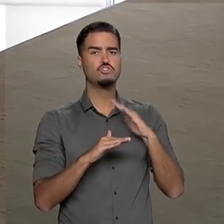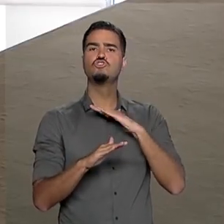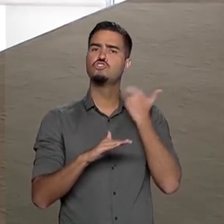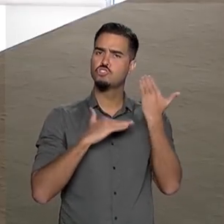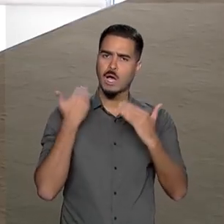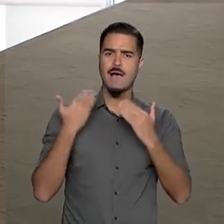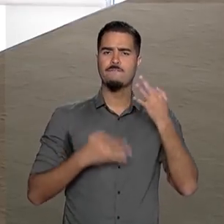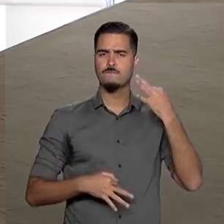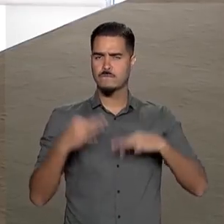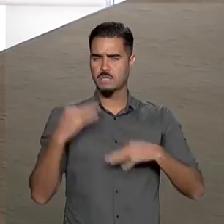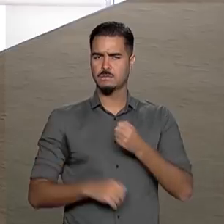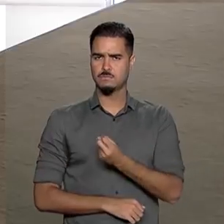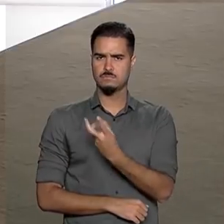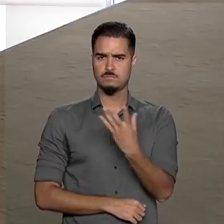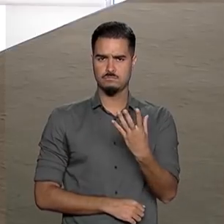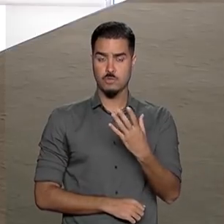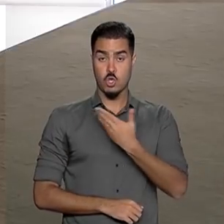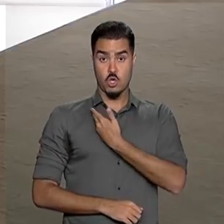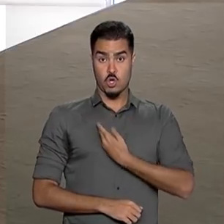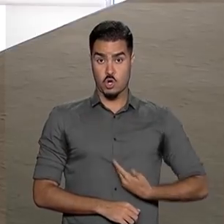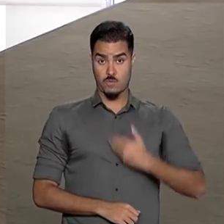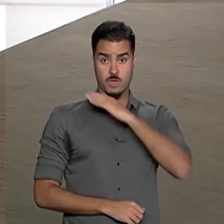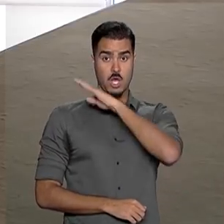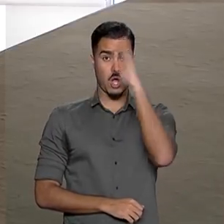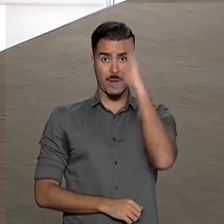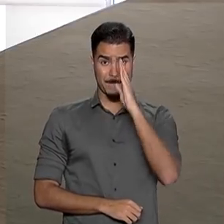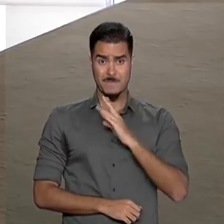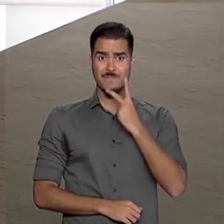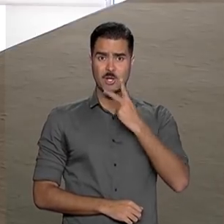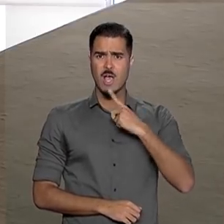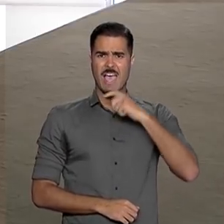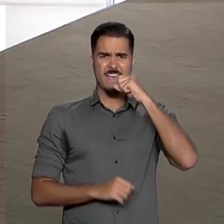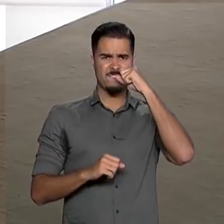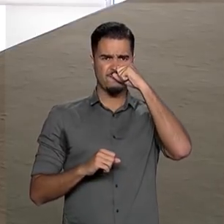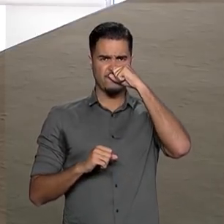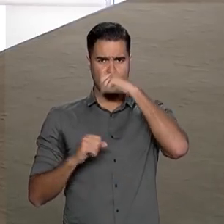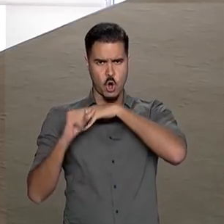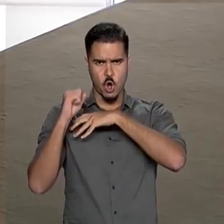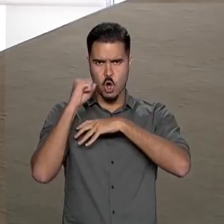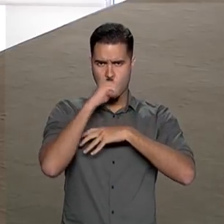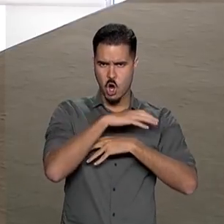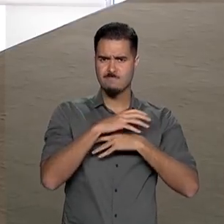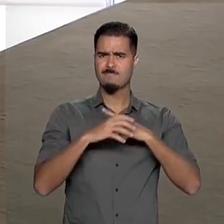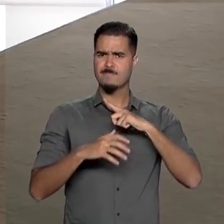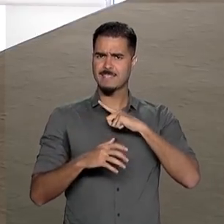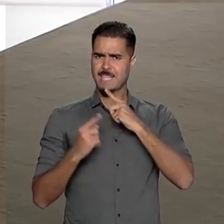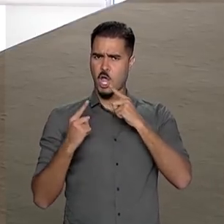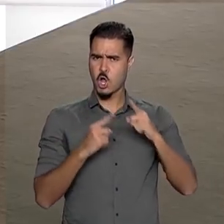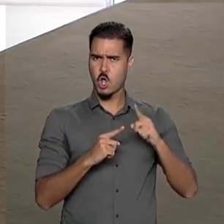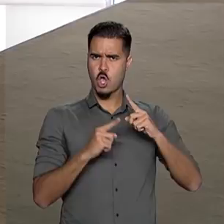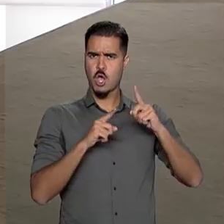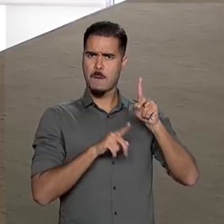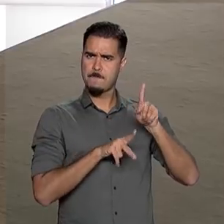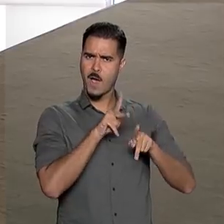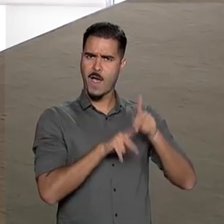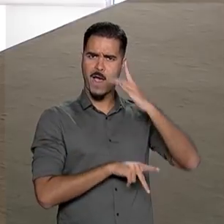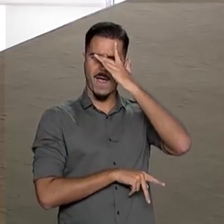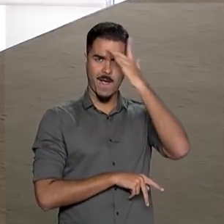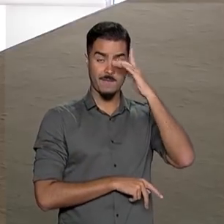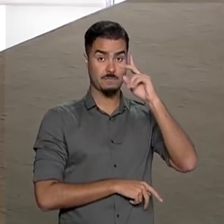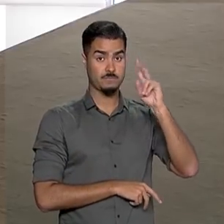e feridos na nota o governo do Brasil afirma que abre aspas o uso da força contra o povo